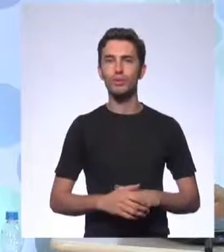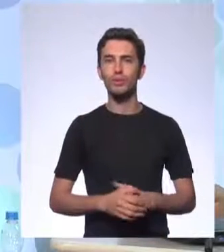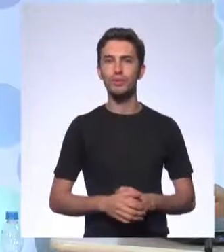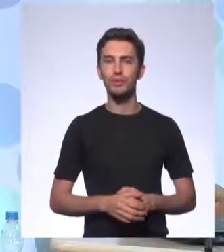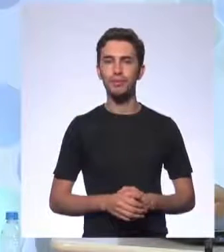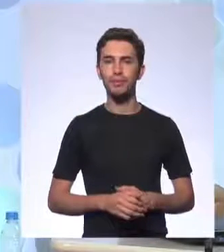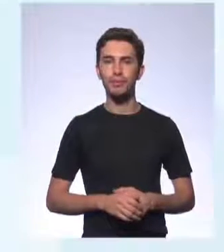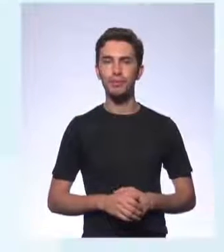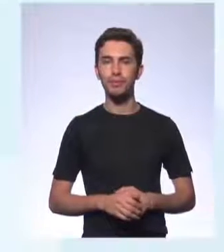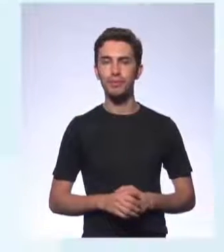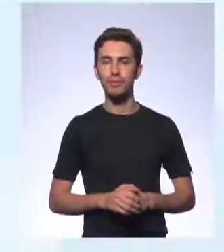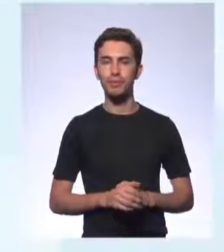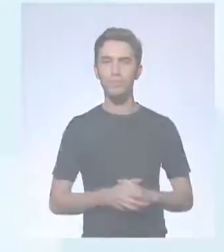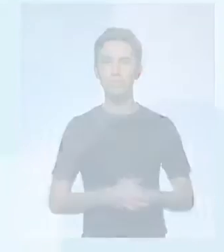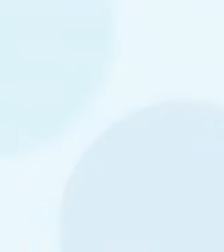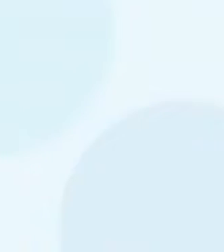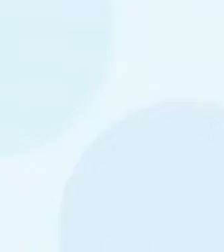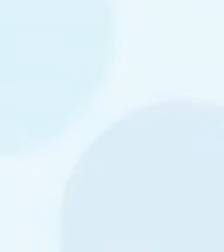ser?